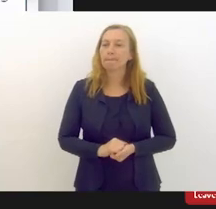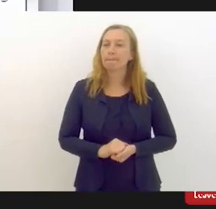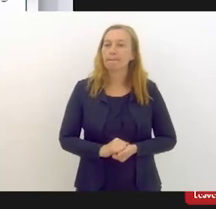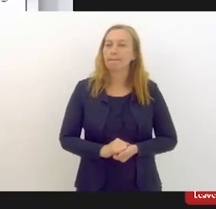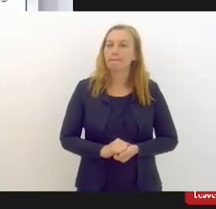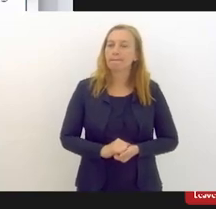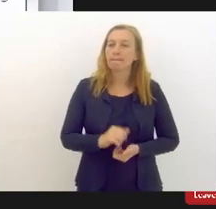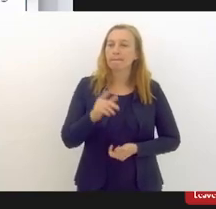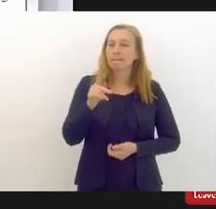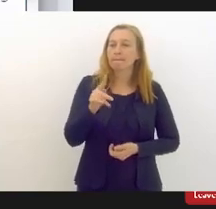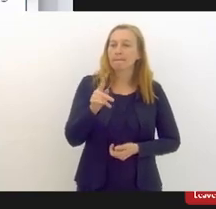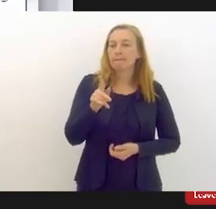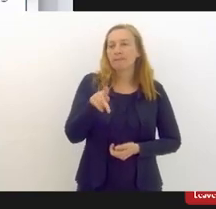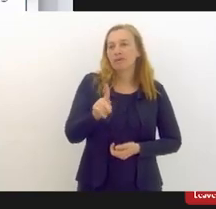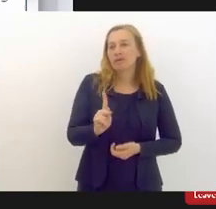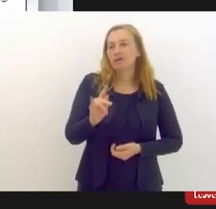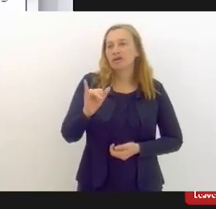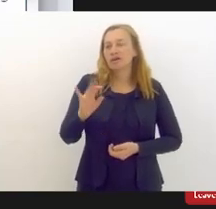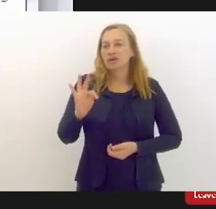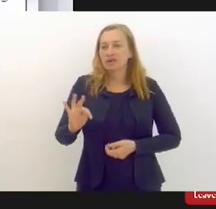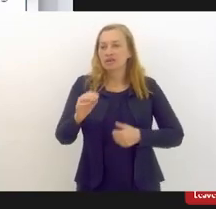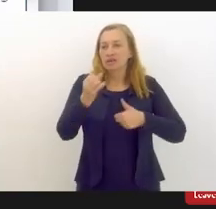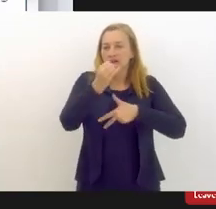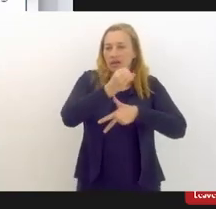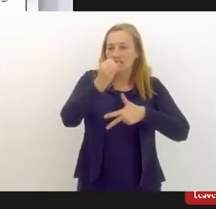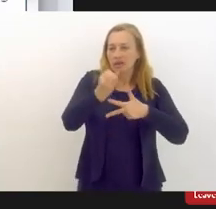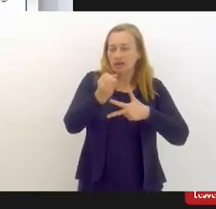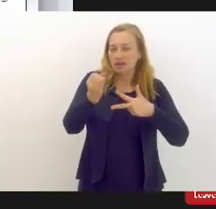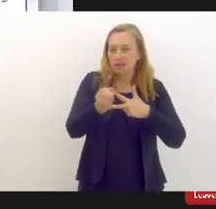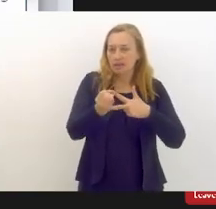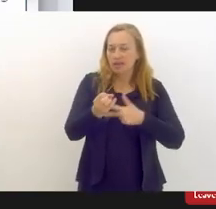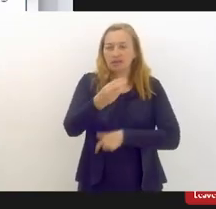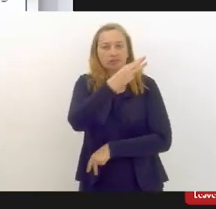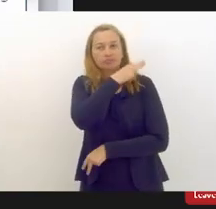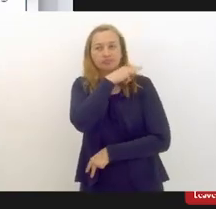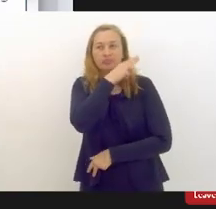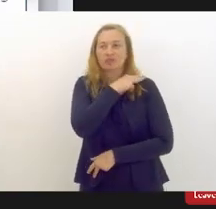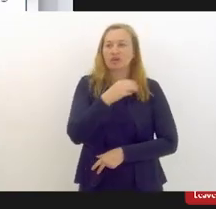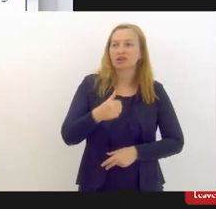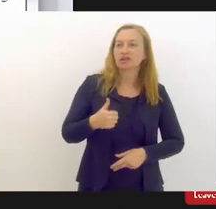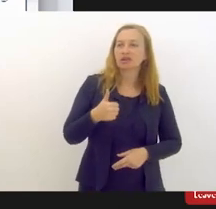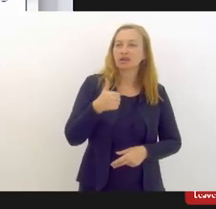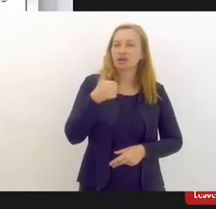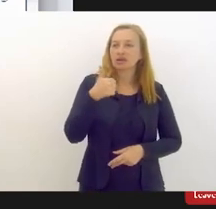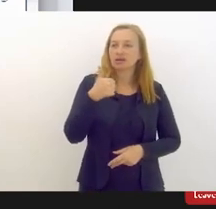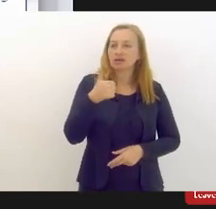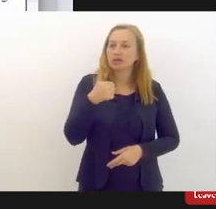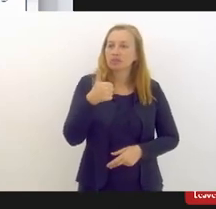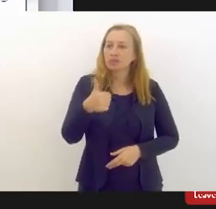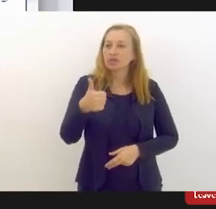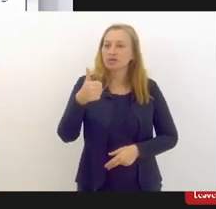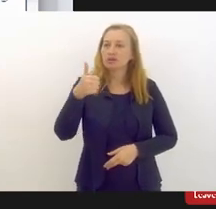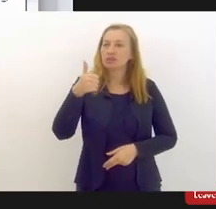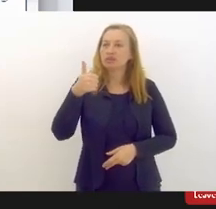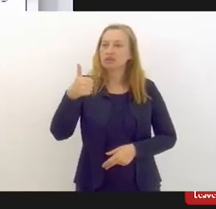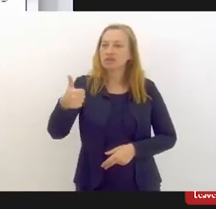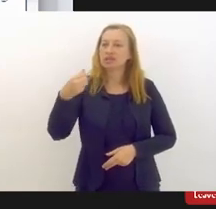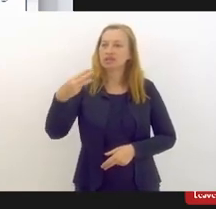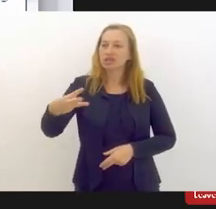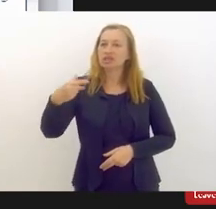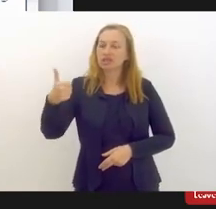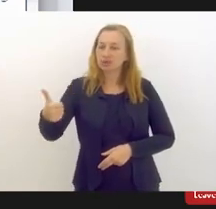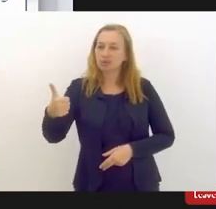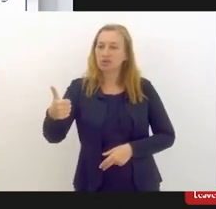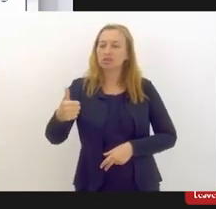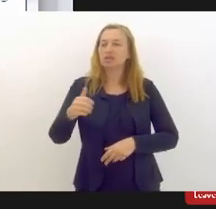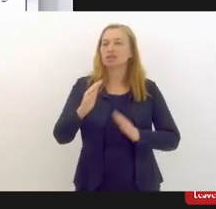mais voltado para os alunos do ensino médio. Então, o kit Enem atendendo 1.132 escolas e o Saeb 1.085.